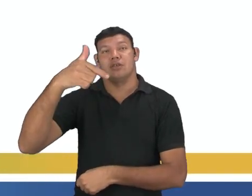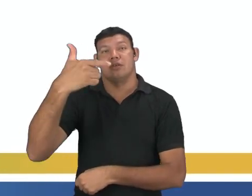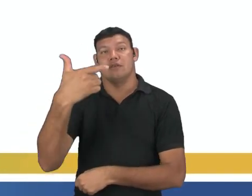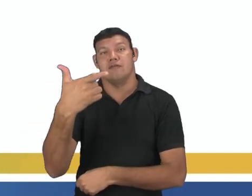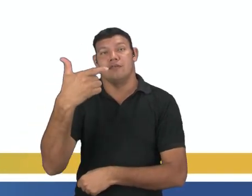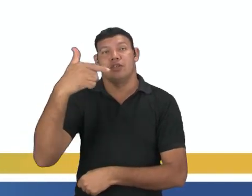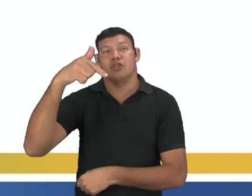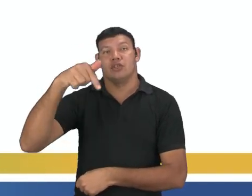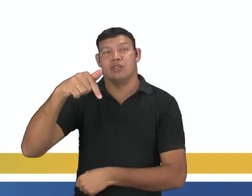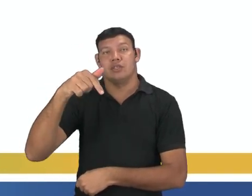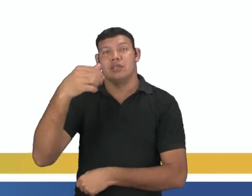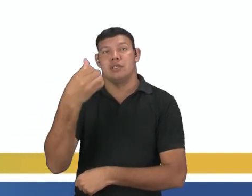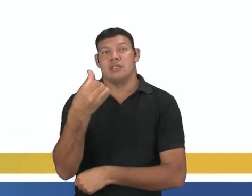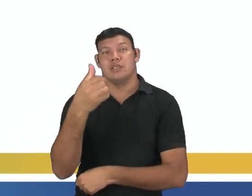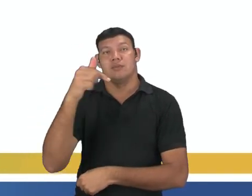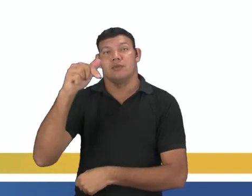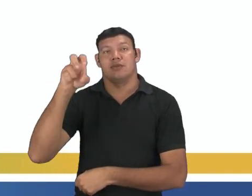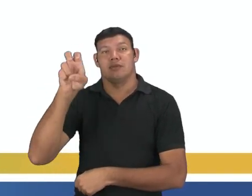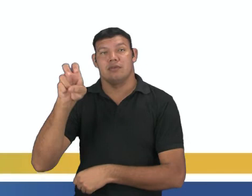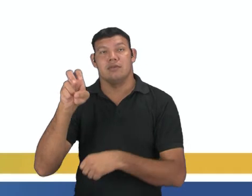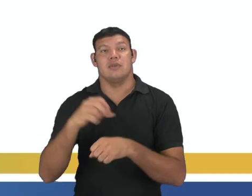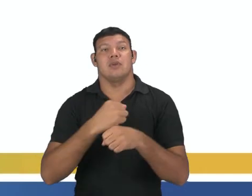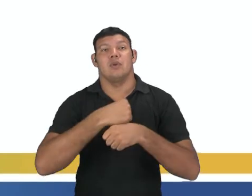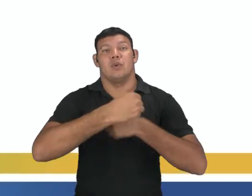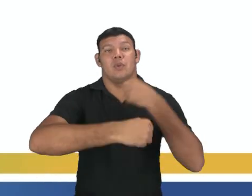27.675. 2013,